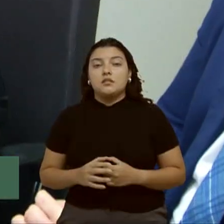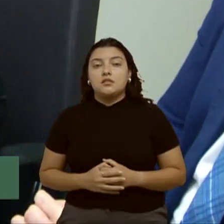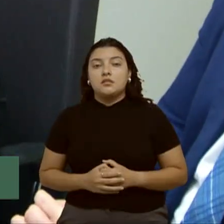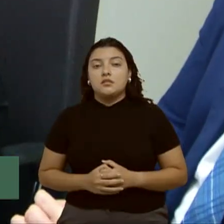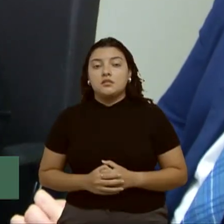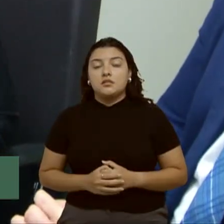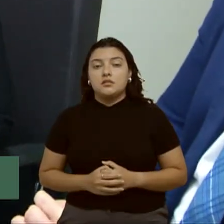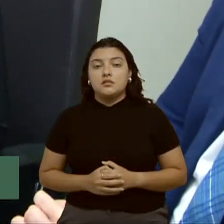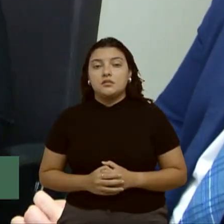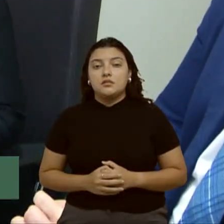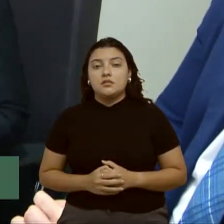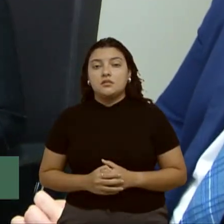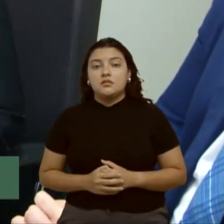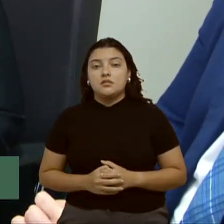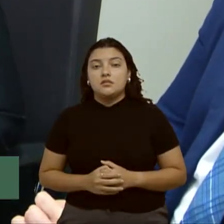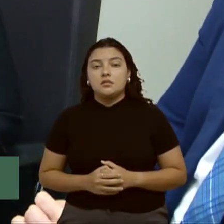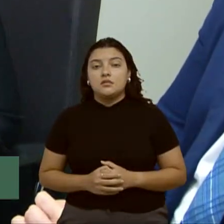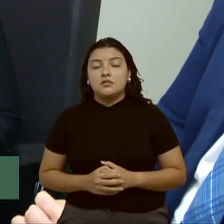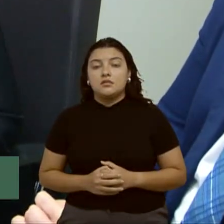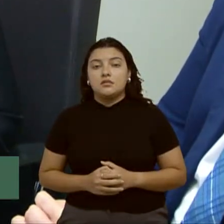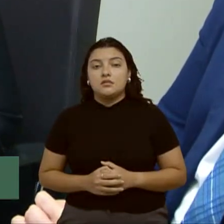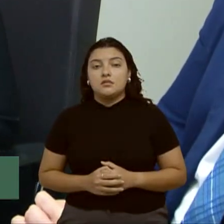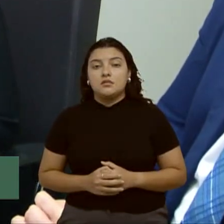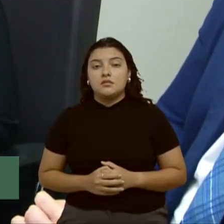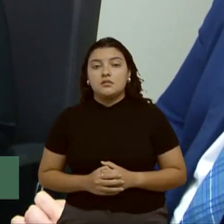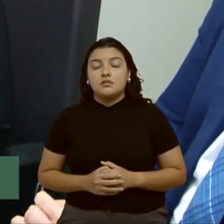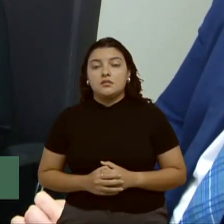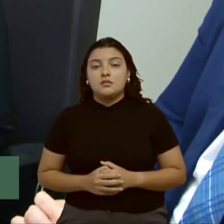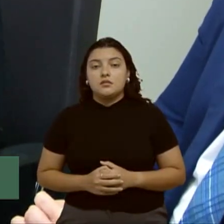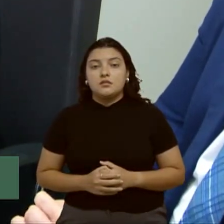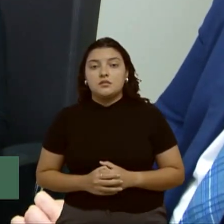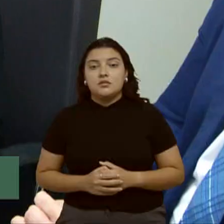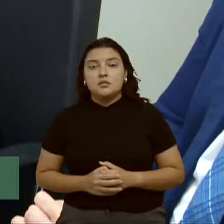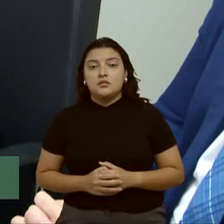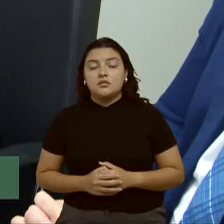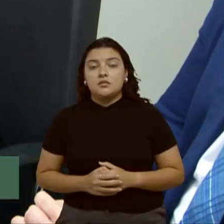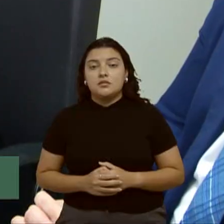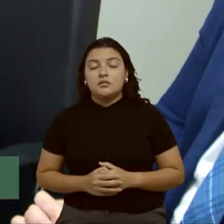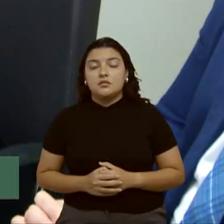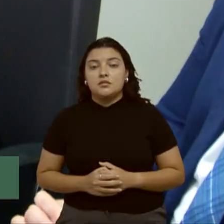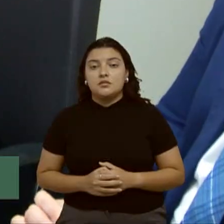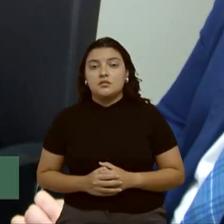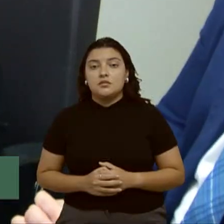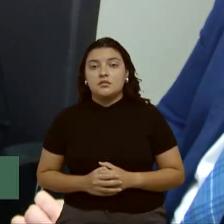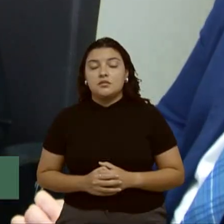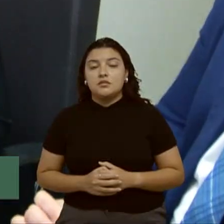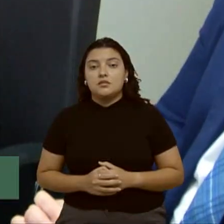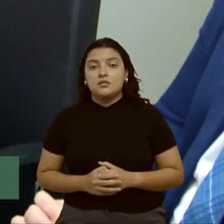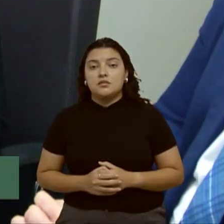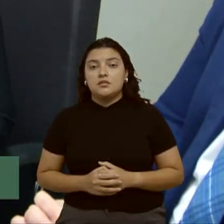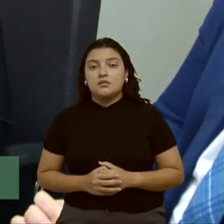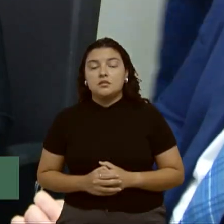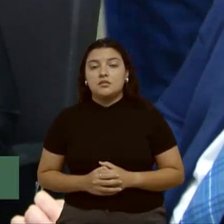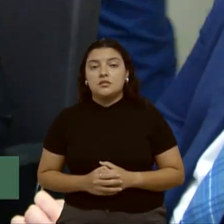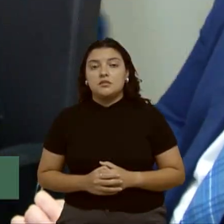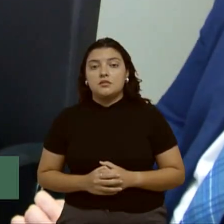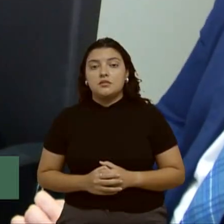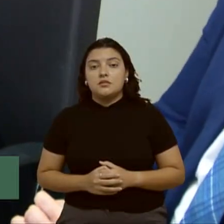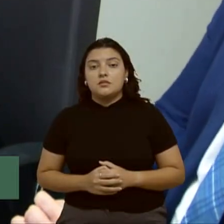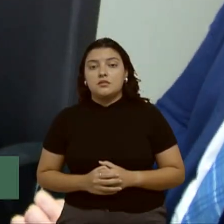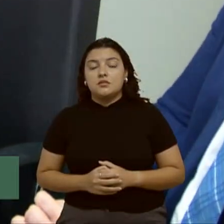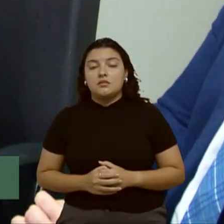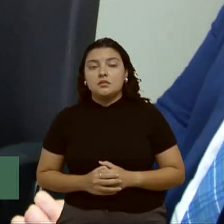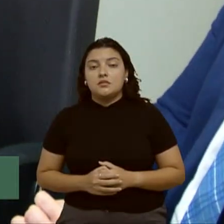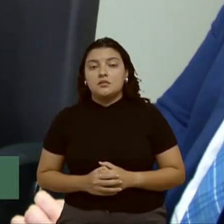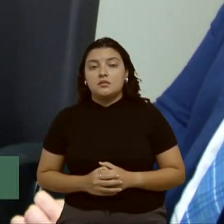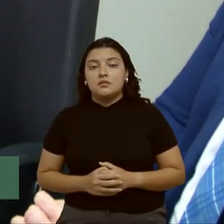que seria muito bom se o pessoal da CDL, comércio, lojas,